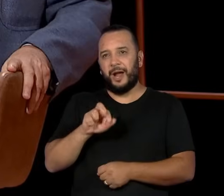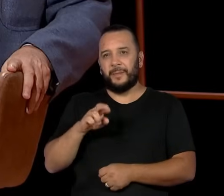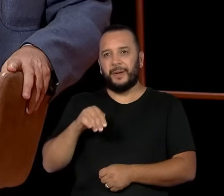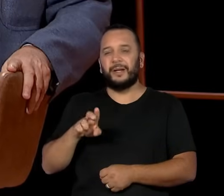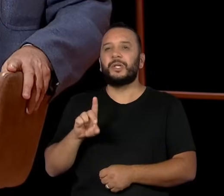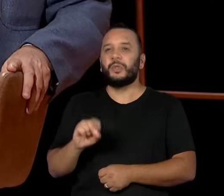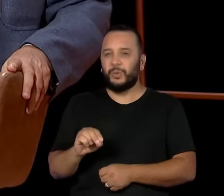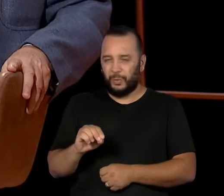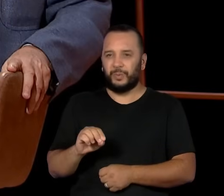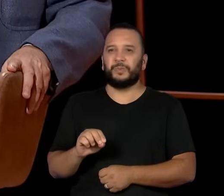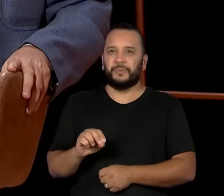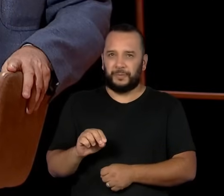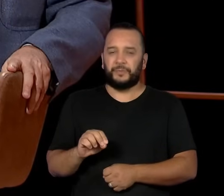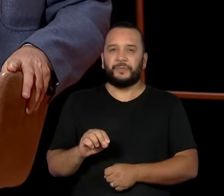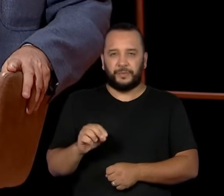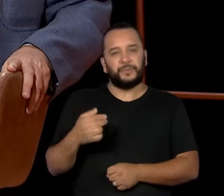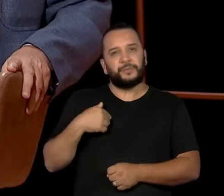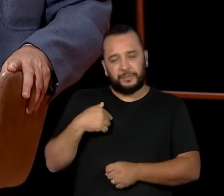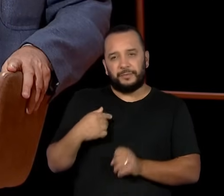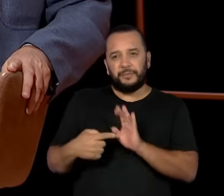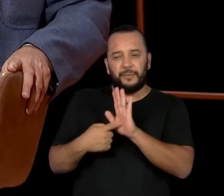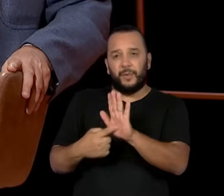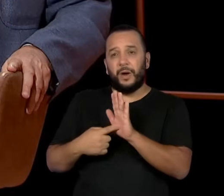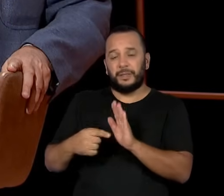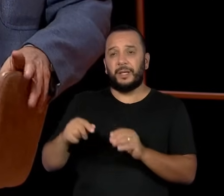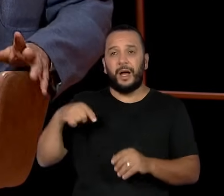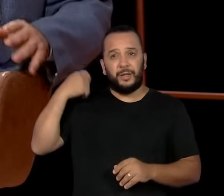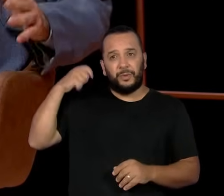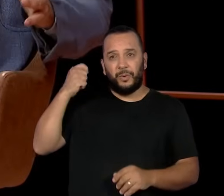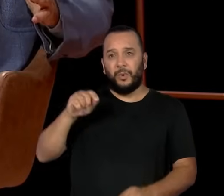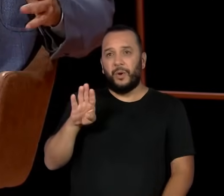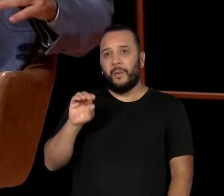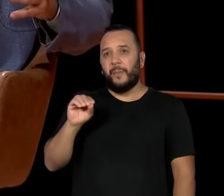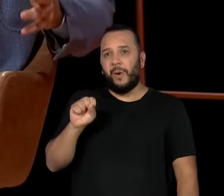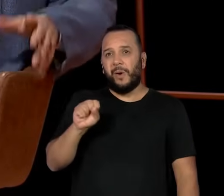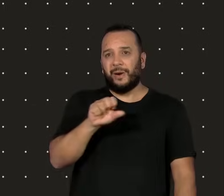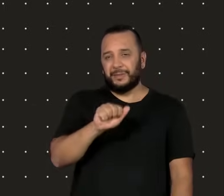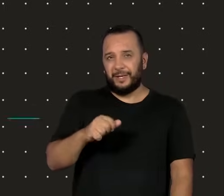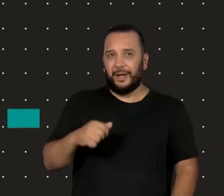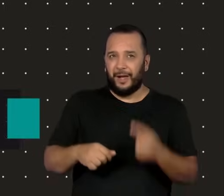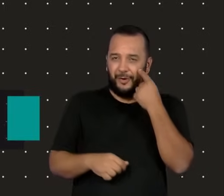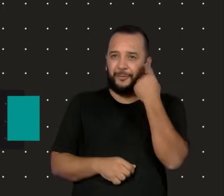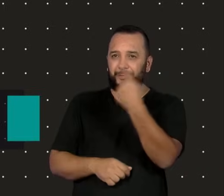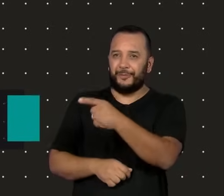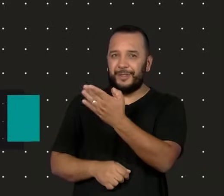de grandes artistas da Bossa Nova. Aí eu vi o Jorge, né? Falei,